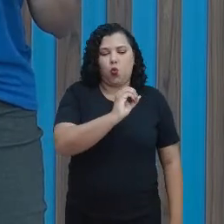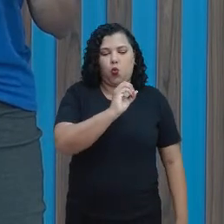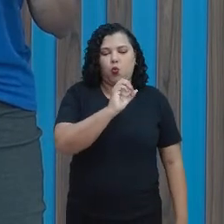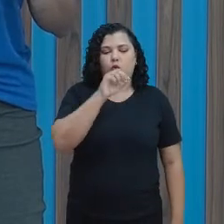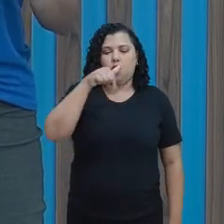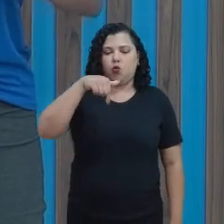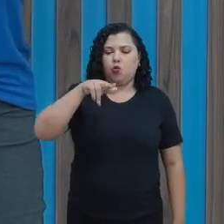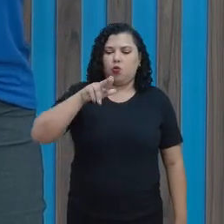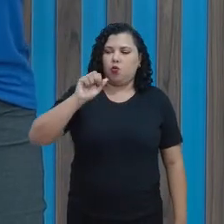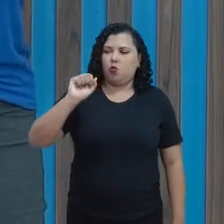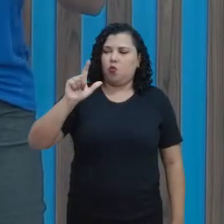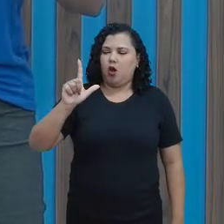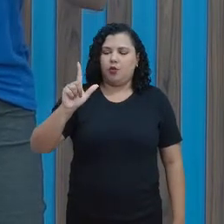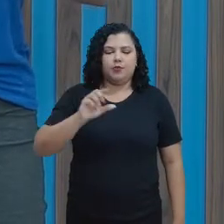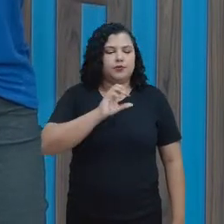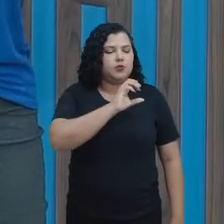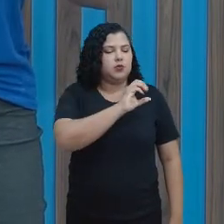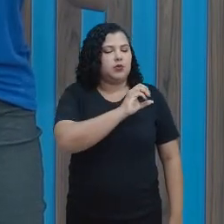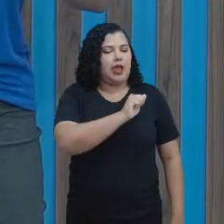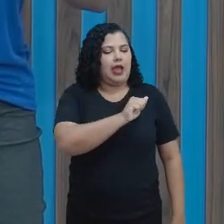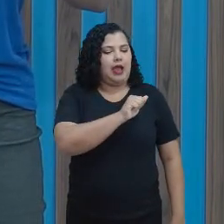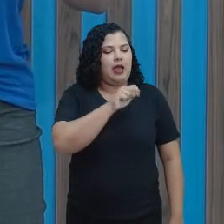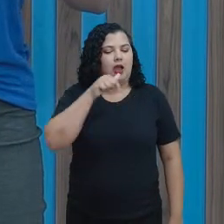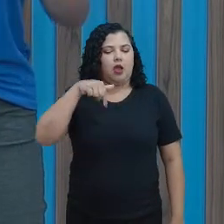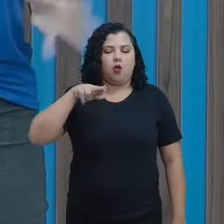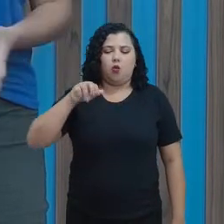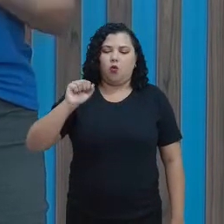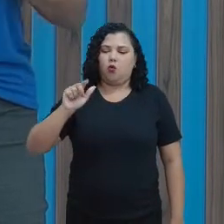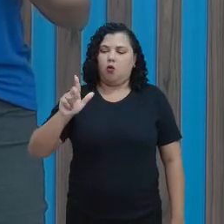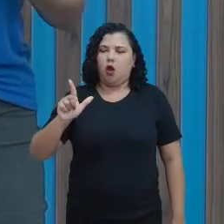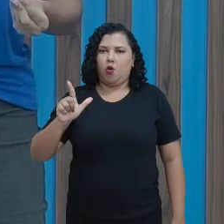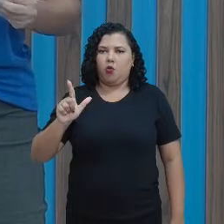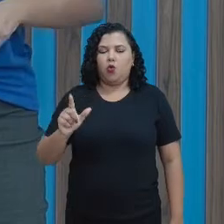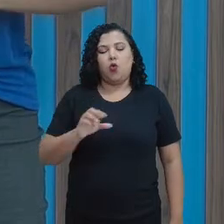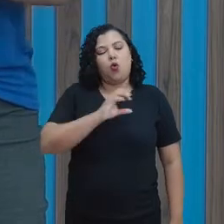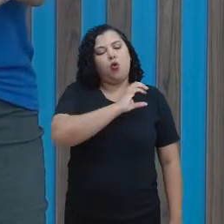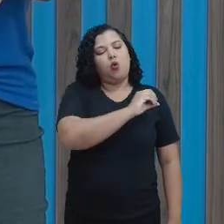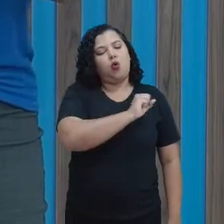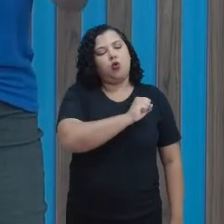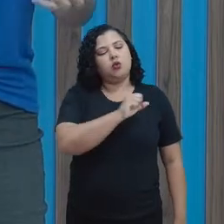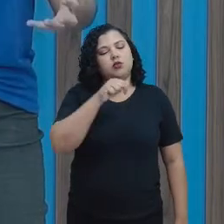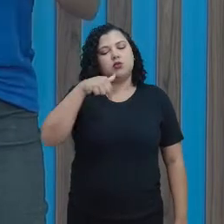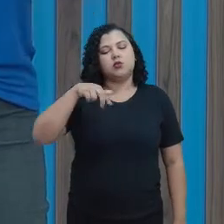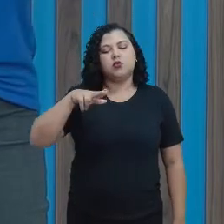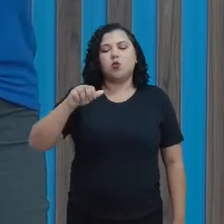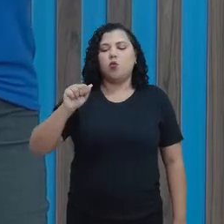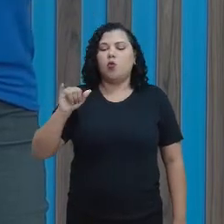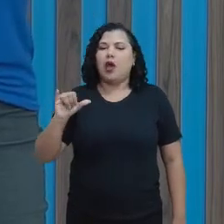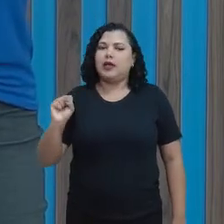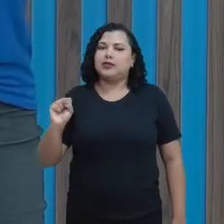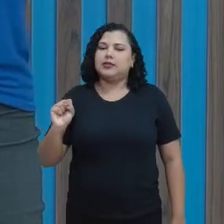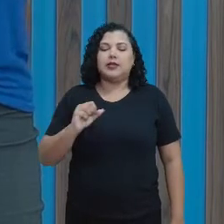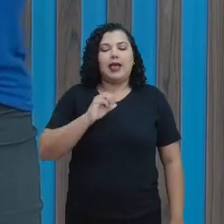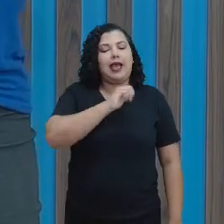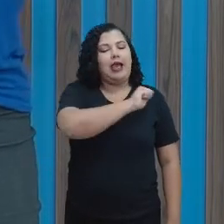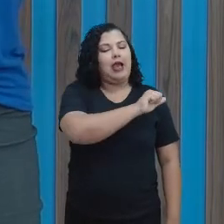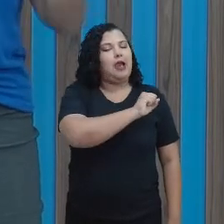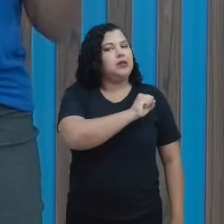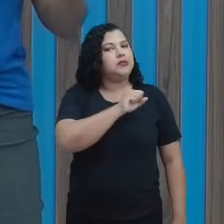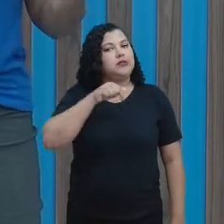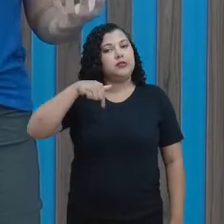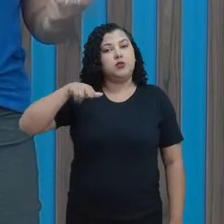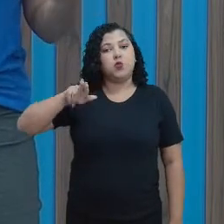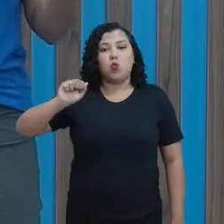a qual, os quais e as quais. Então, eu tenho opções para servir qualquer que seja